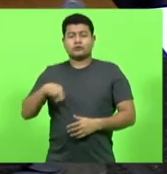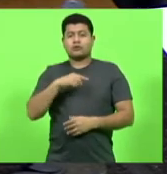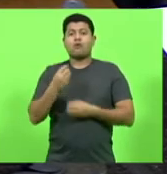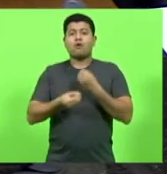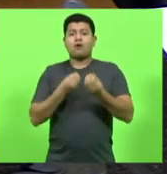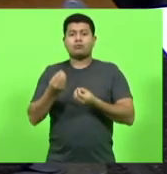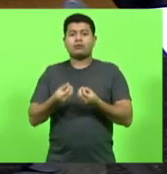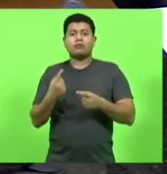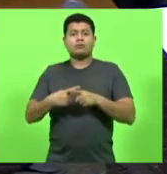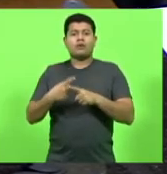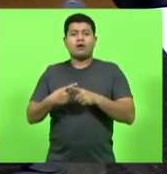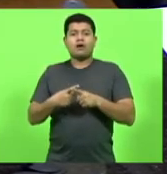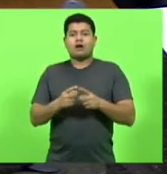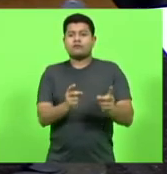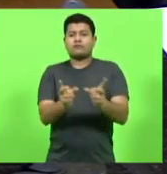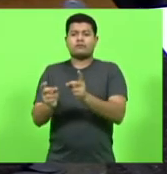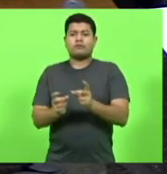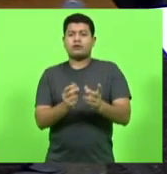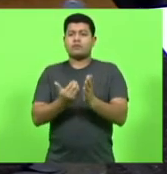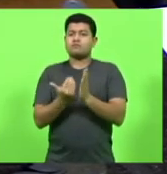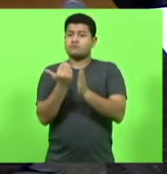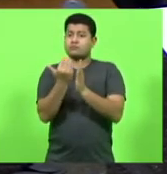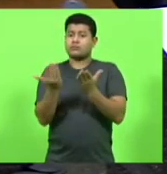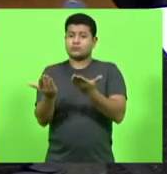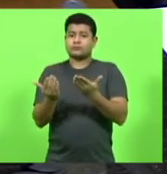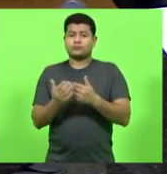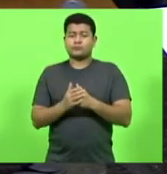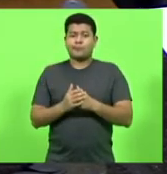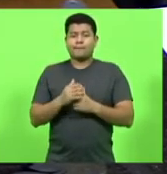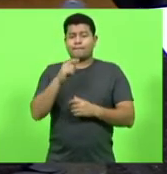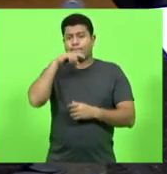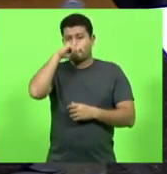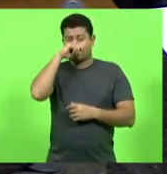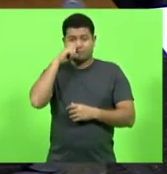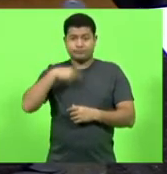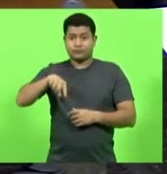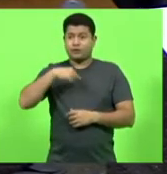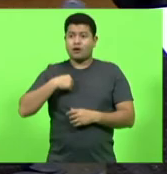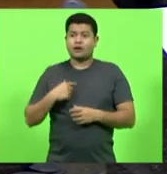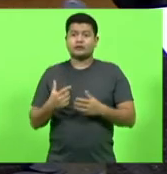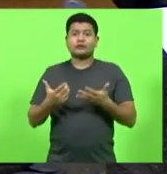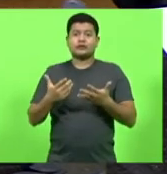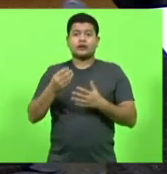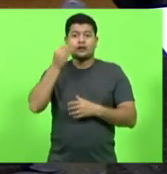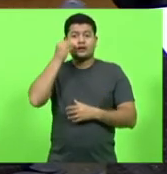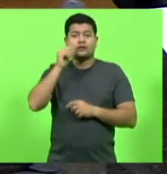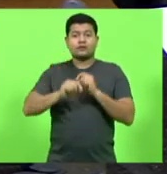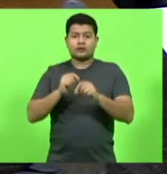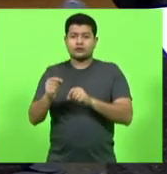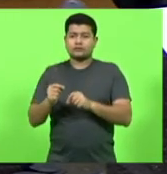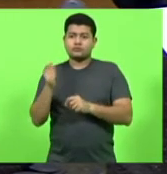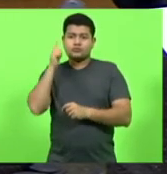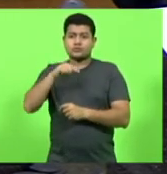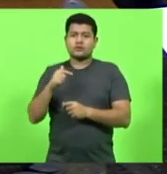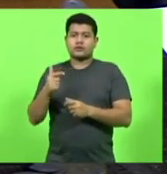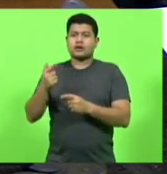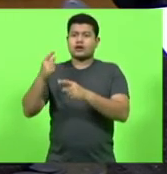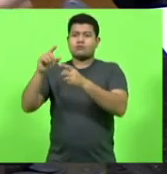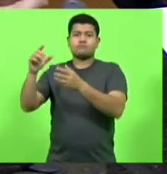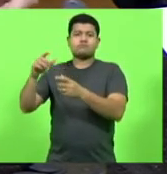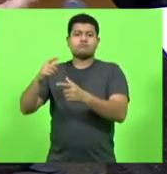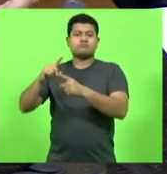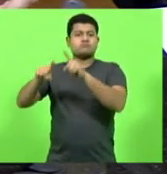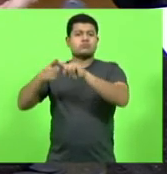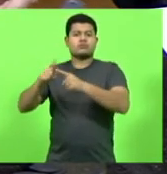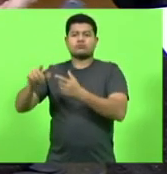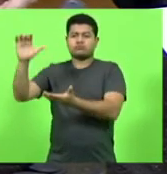outros estados para fazer e suprir as nossas indústrias, o nosso comércio aqui também. E aí, o imposto é recolhido em cima